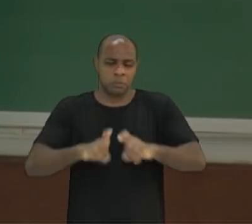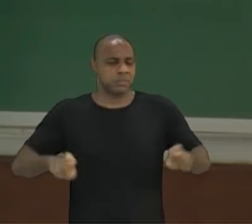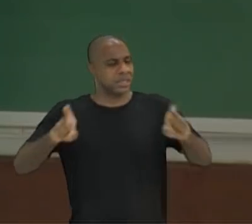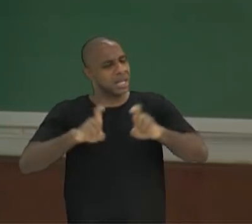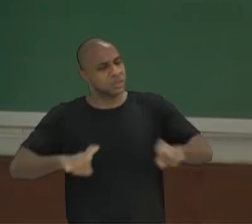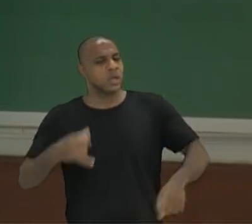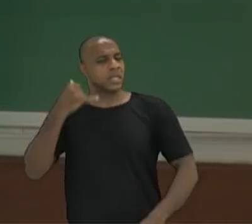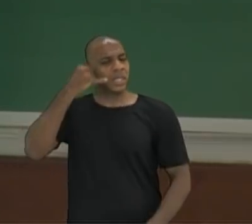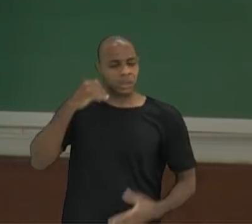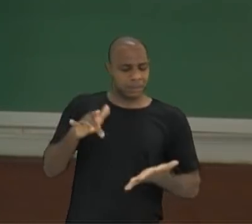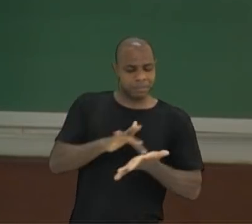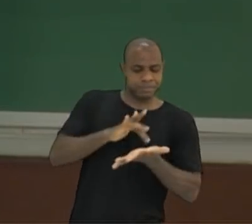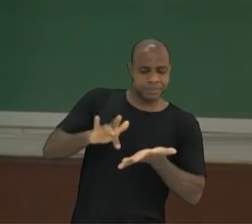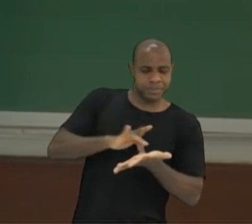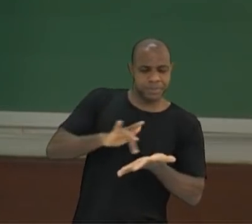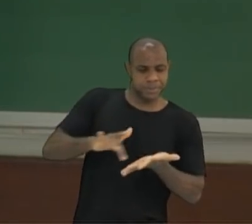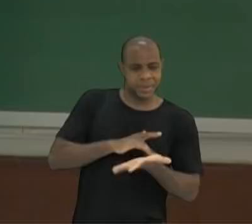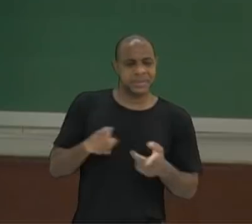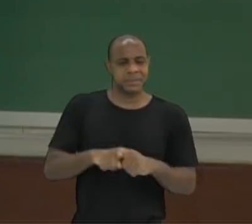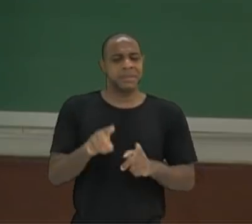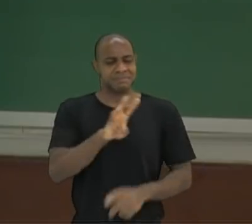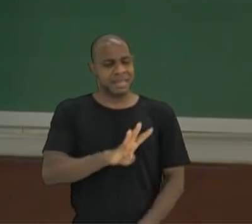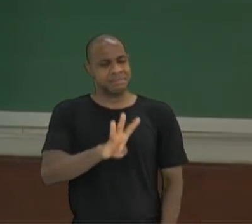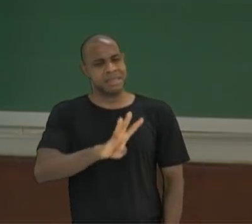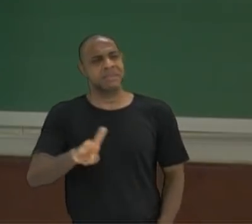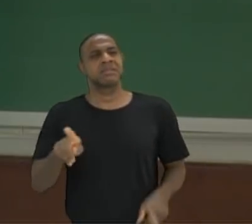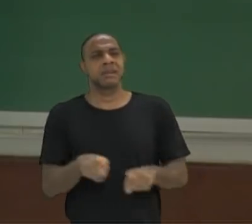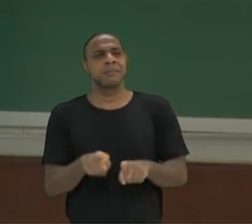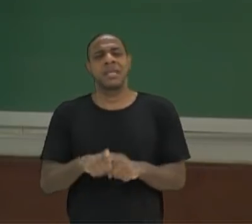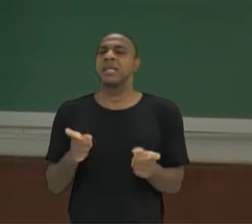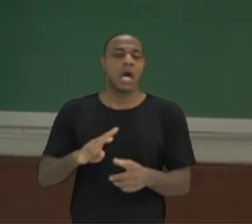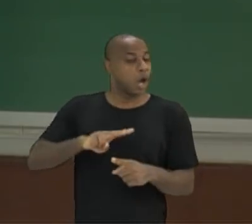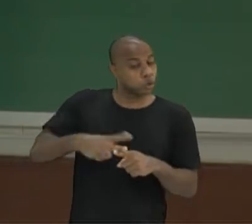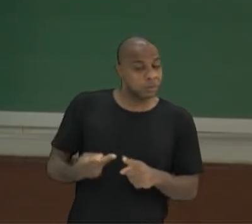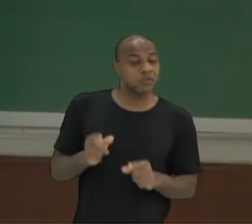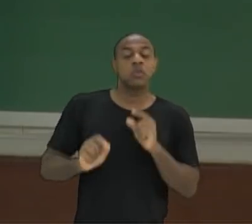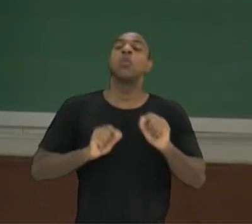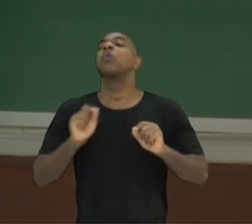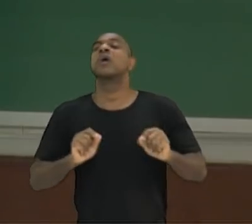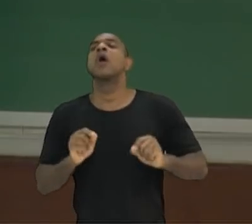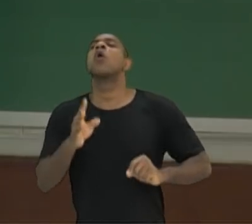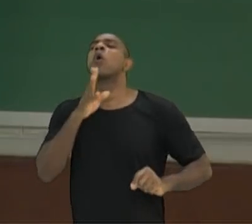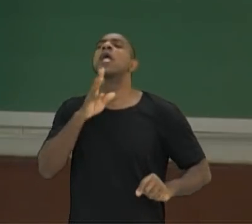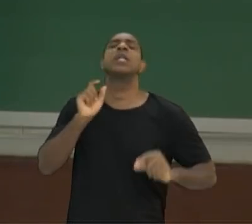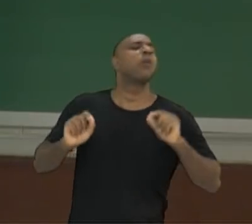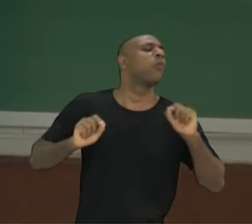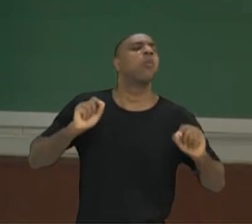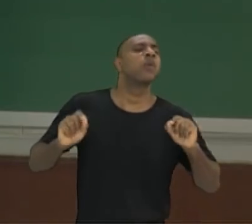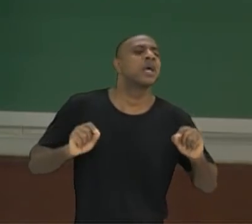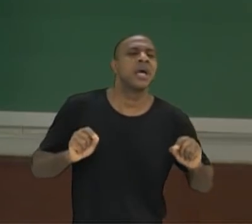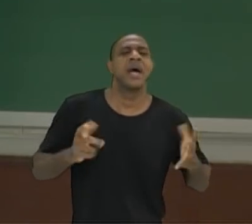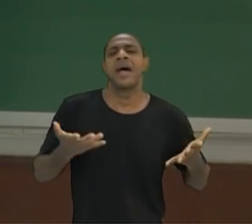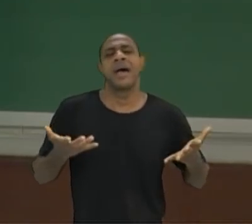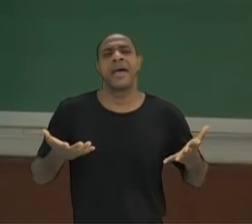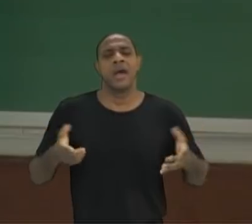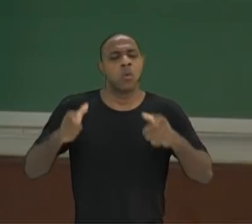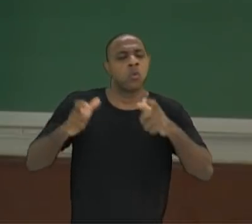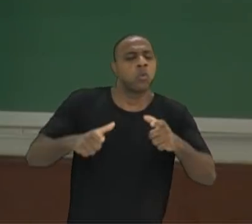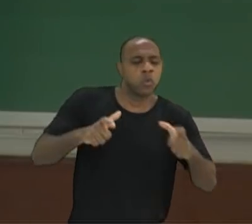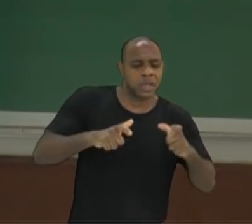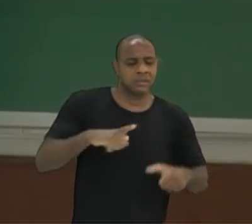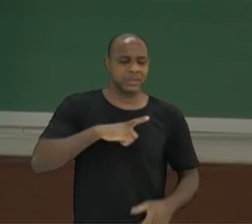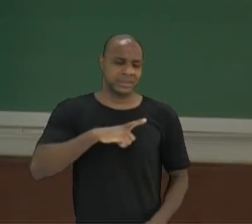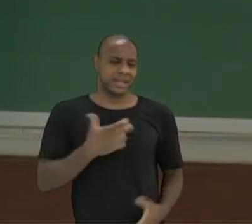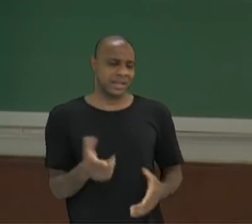no teu celular, uma página da internet e automaticamente conhecer aquela área em que você